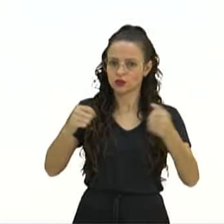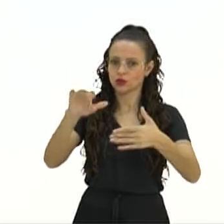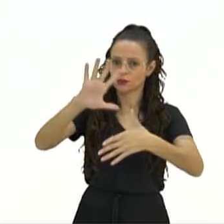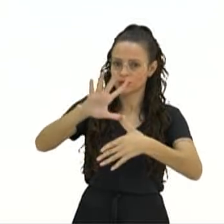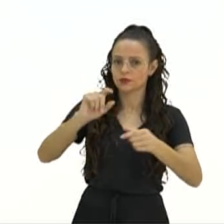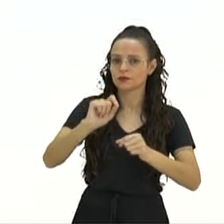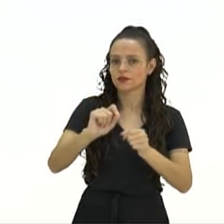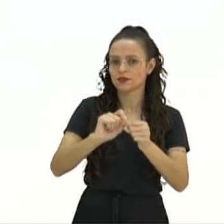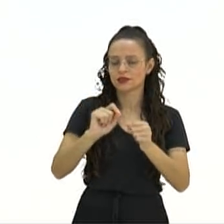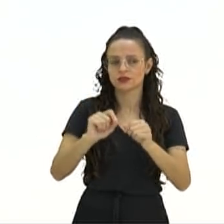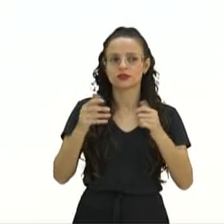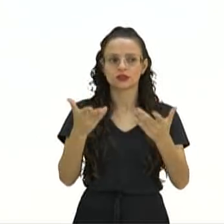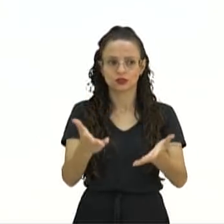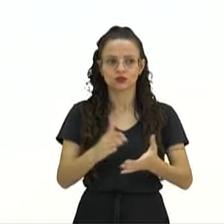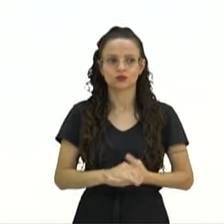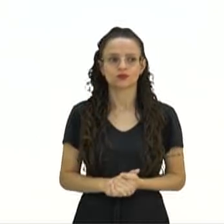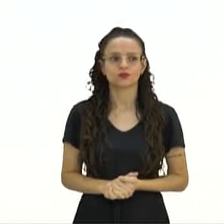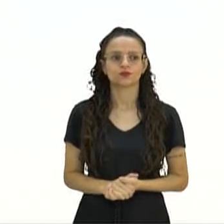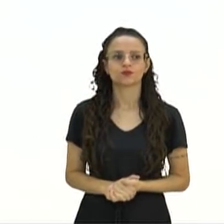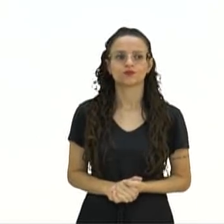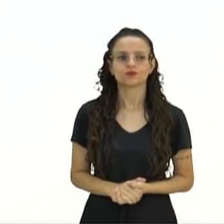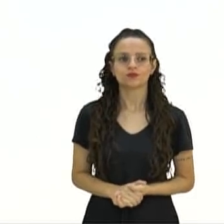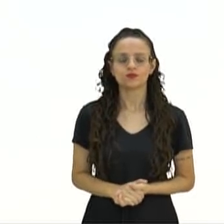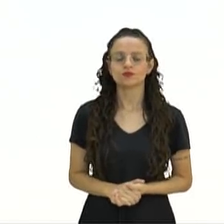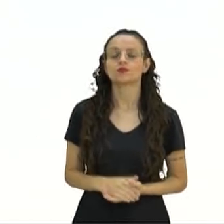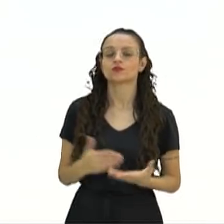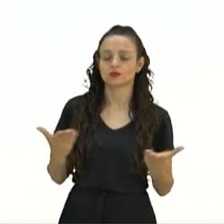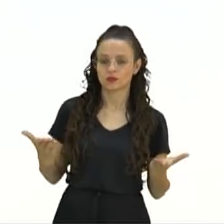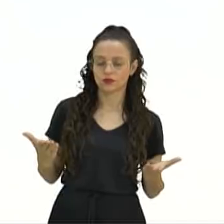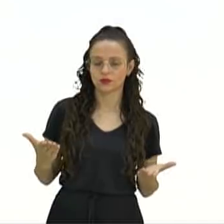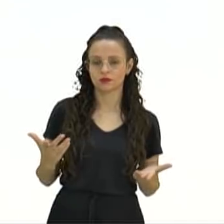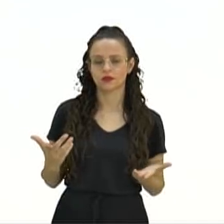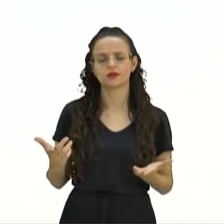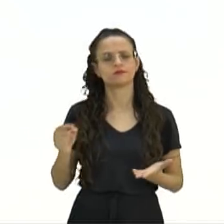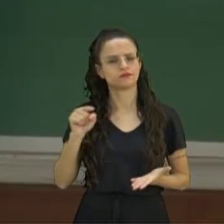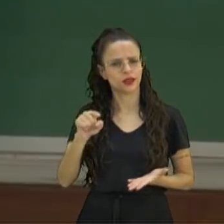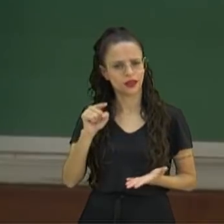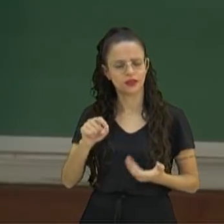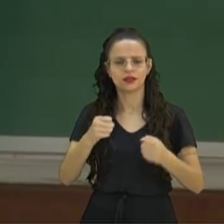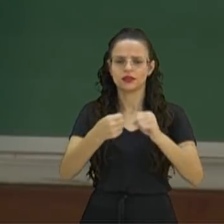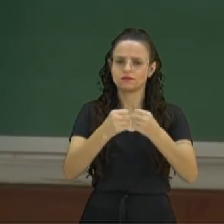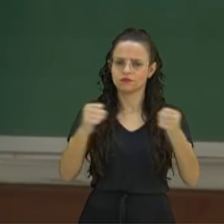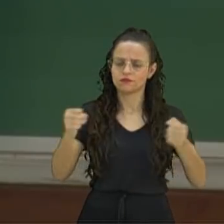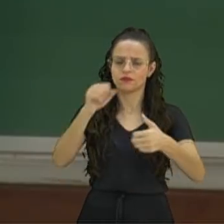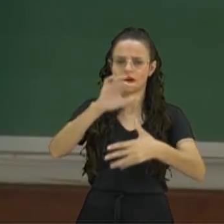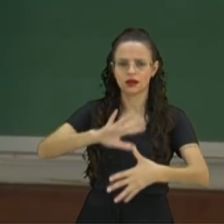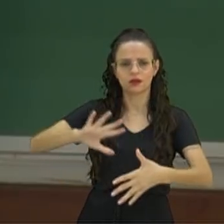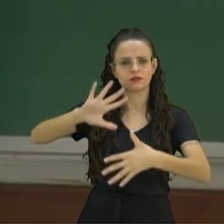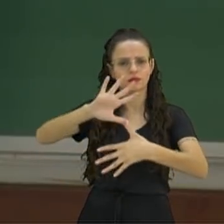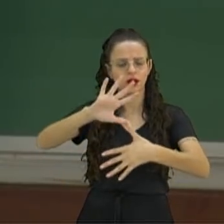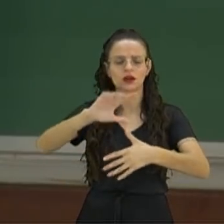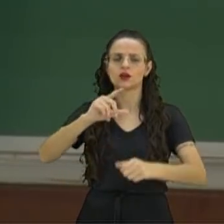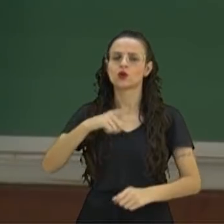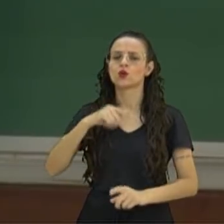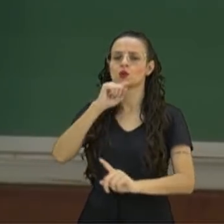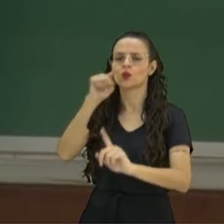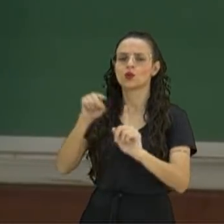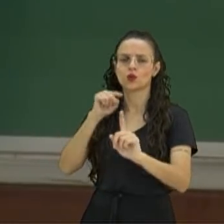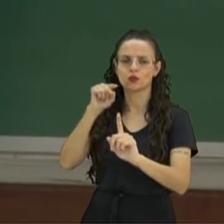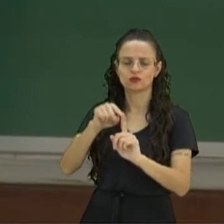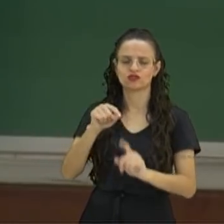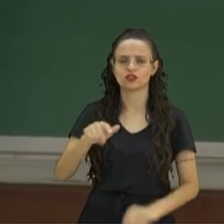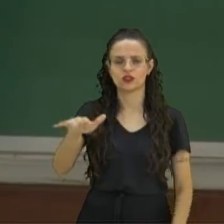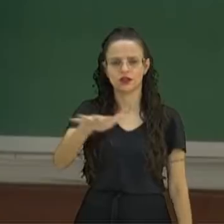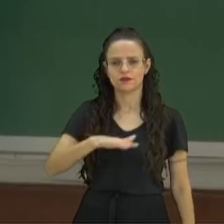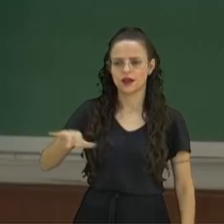Para espacializar os fenômenos. Entre os objetivos da representação de um determinado referencial, desde as